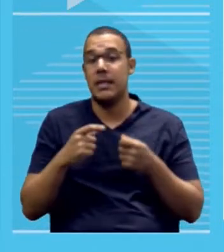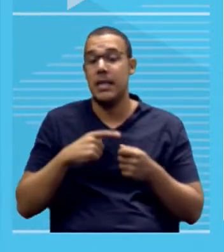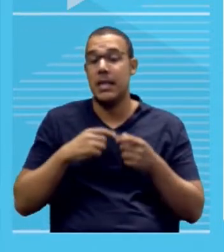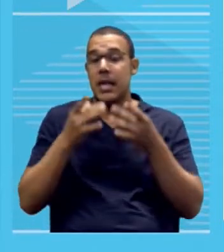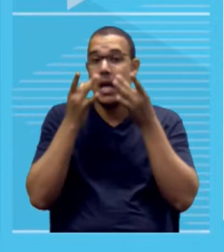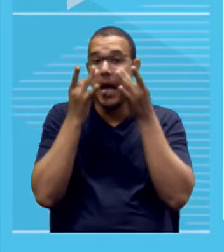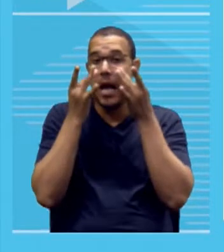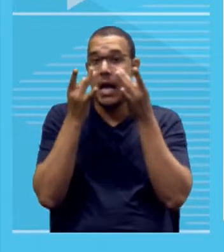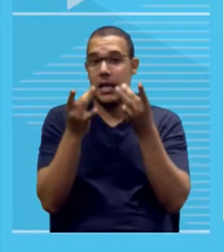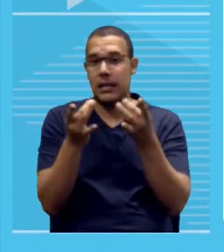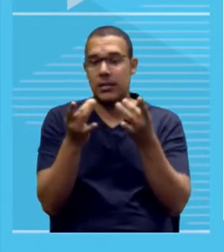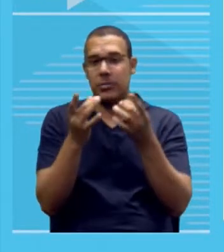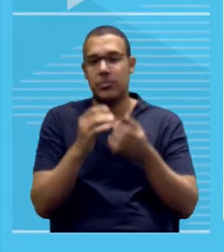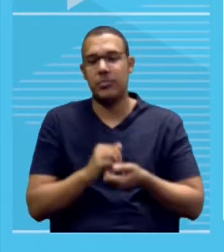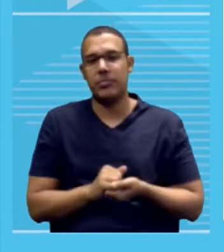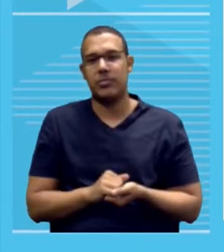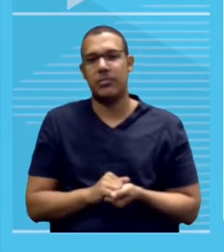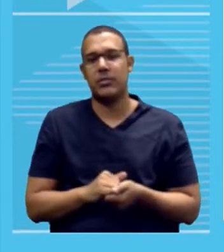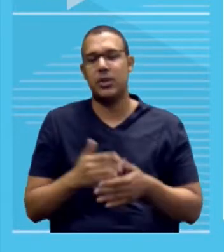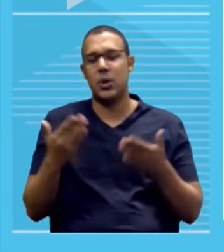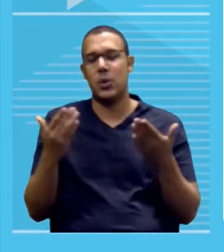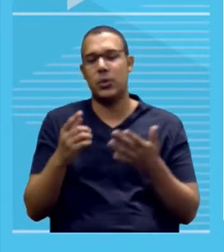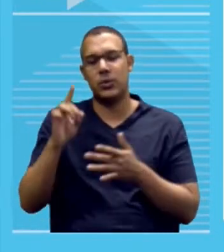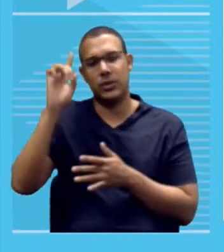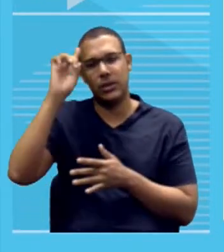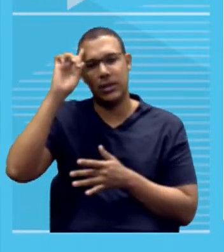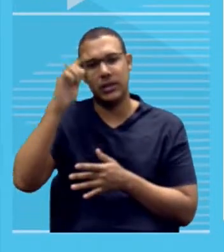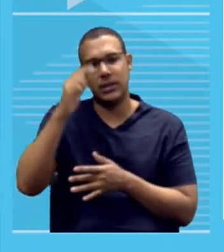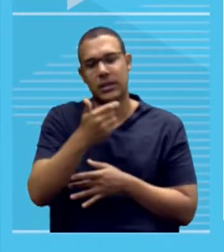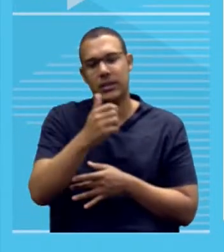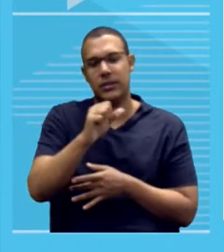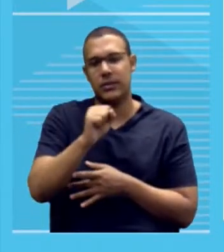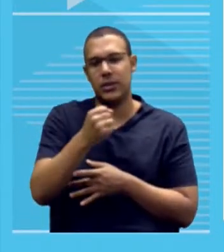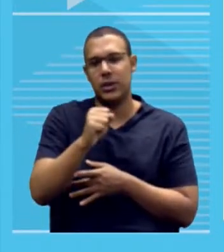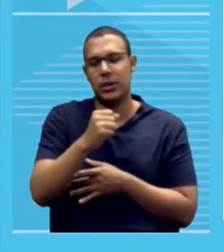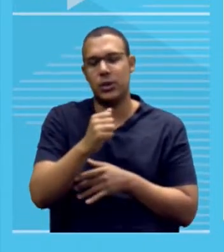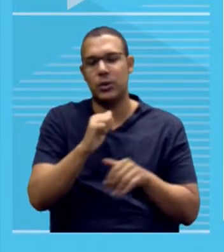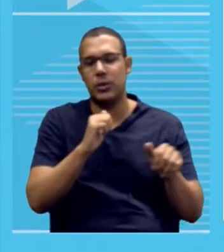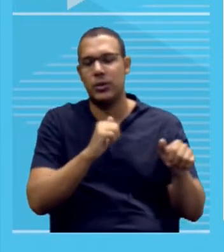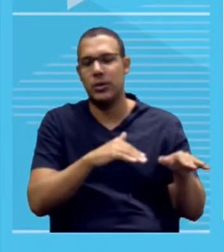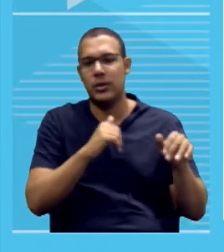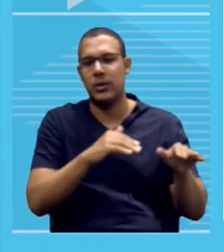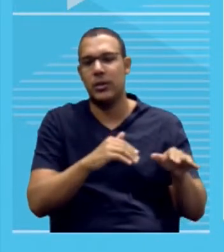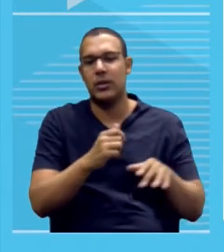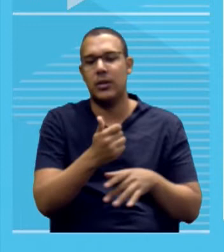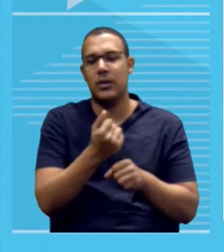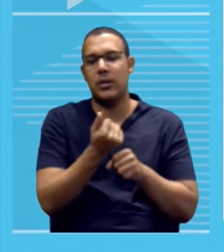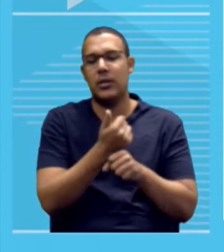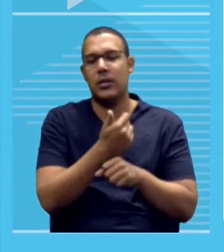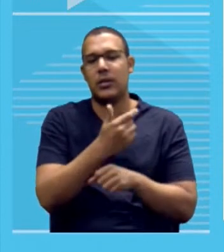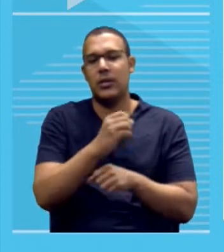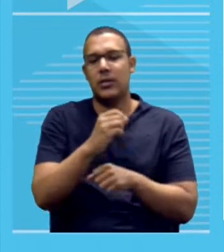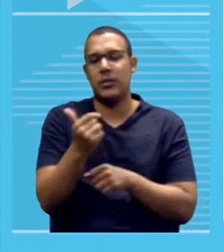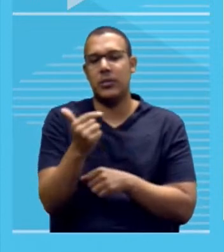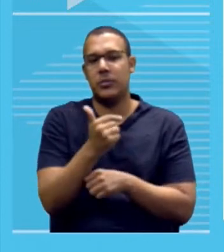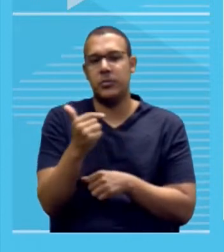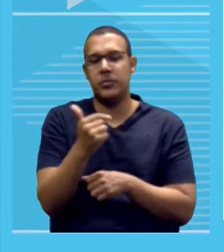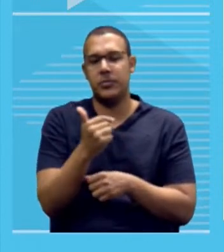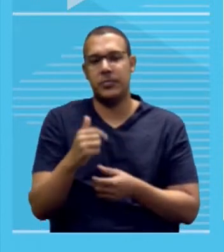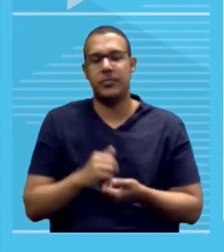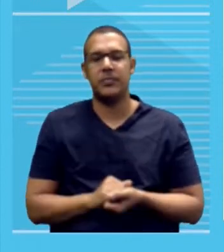todos os detalhes hoje dia 28 de setembro de 2022 Vamos que vamos Então